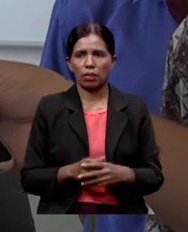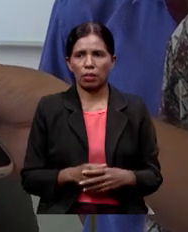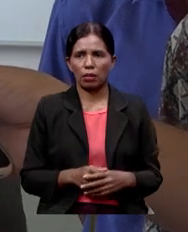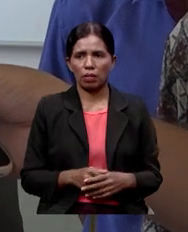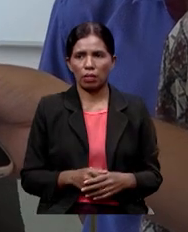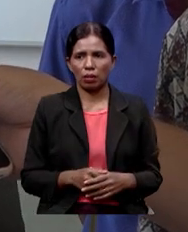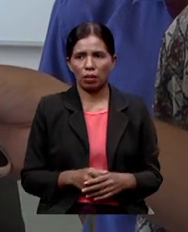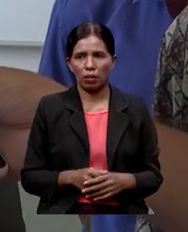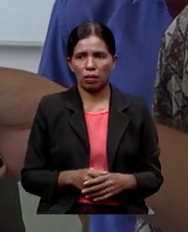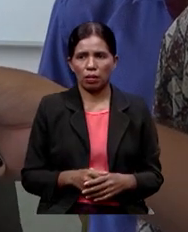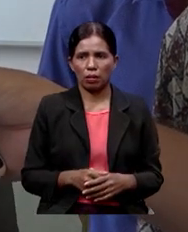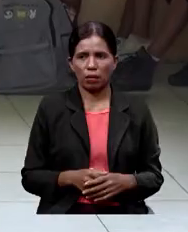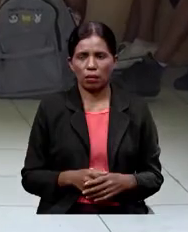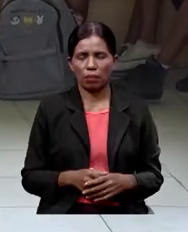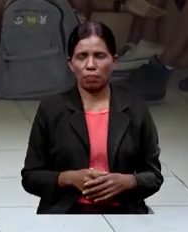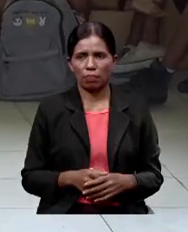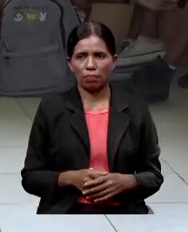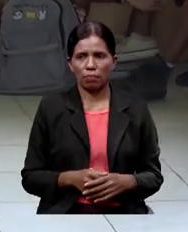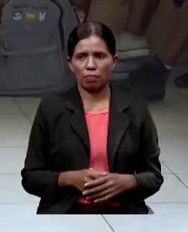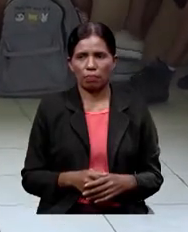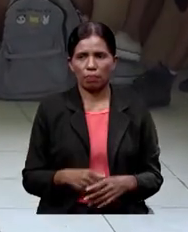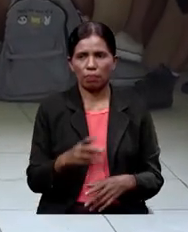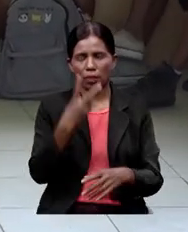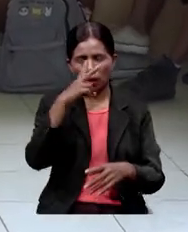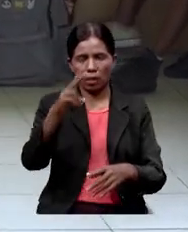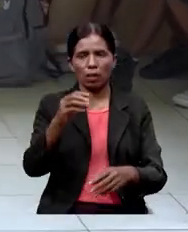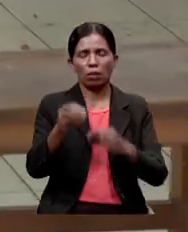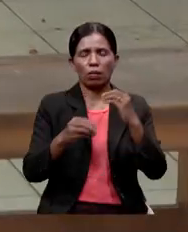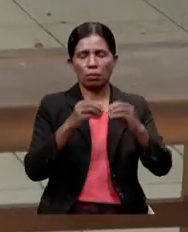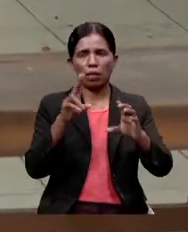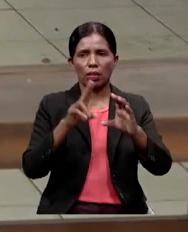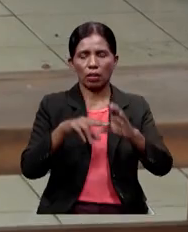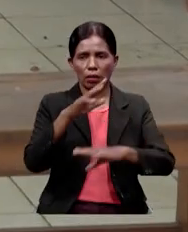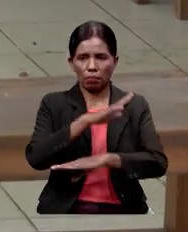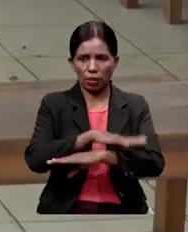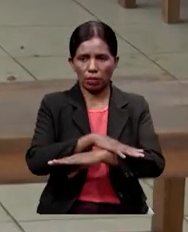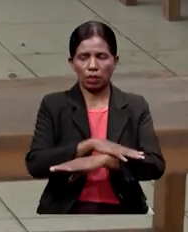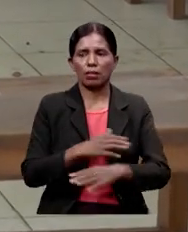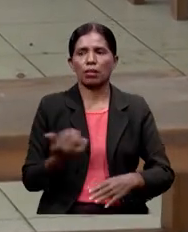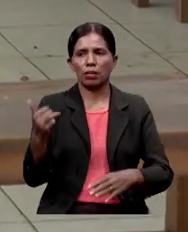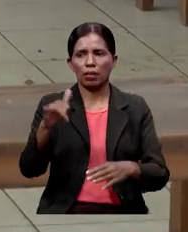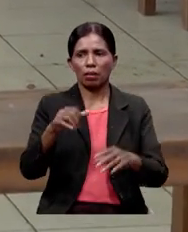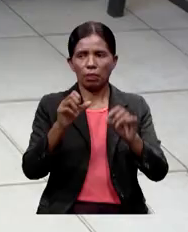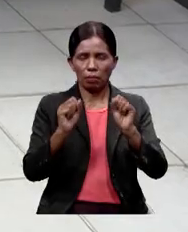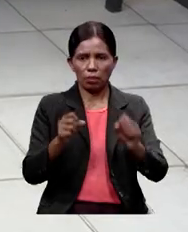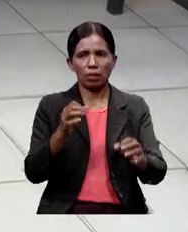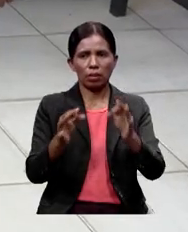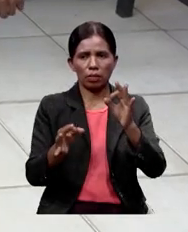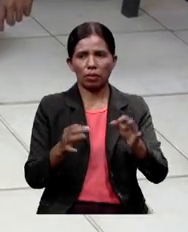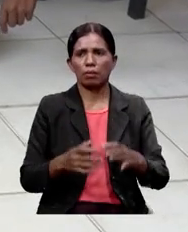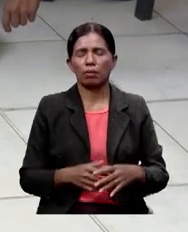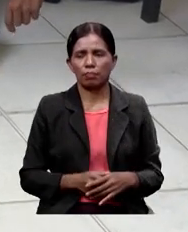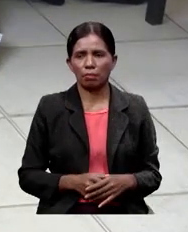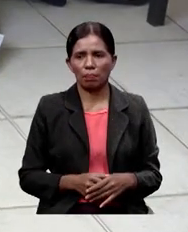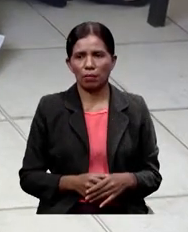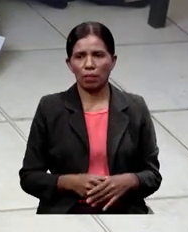tenderização para bele resolver kadera mesa na be maka kotuk skor sir na mentane bele mos karik bele